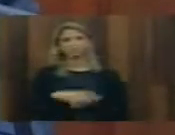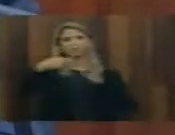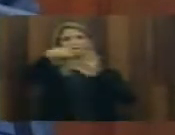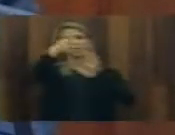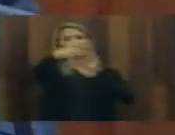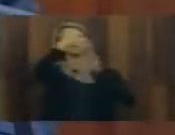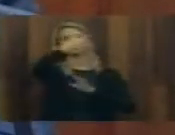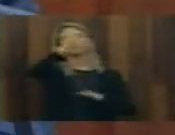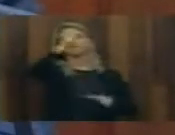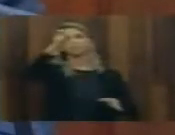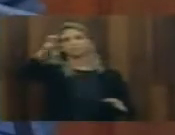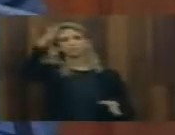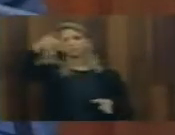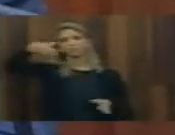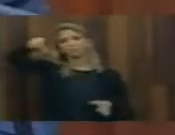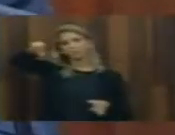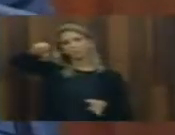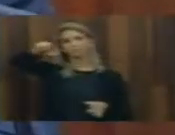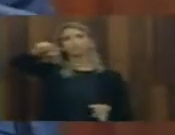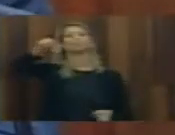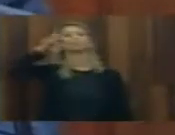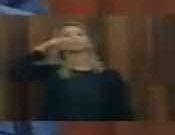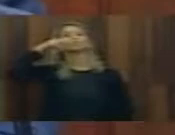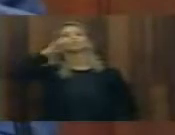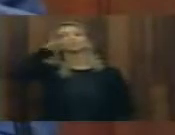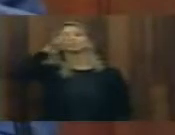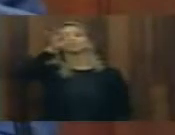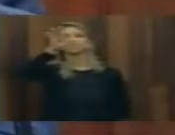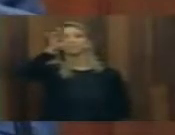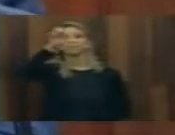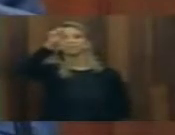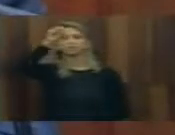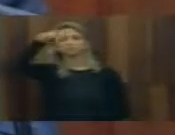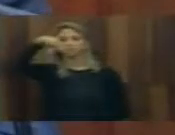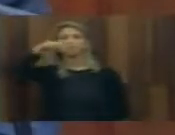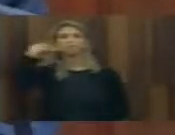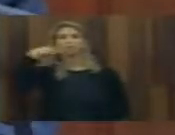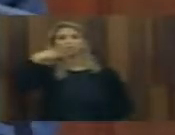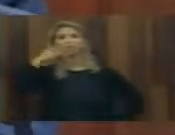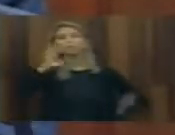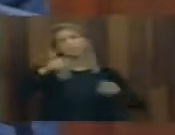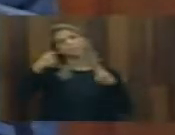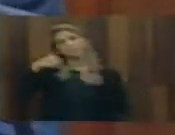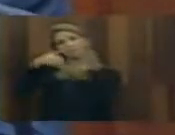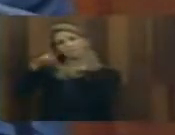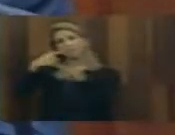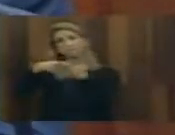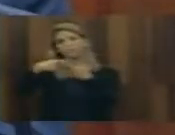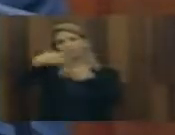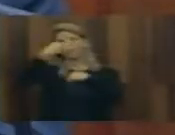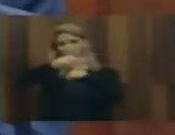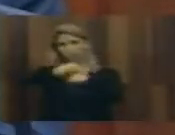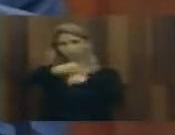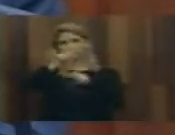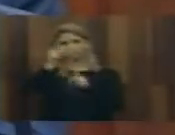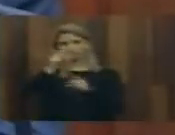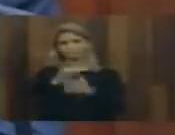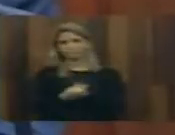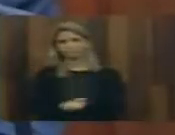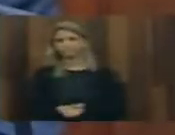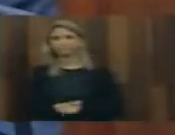Requerimento 255/19, promovente Jefferson Vidal, da mesma forma será retirado de pauta pela ausência do